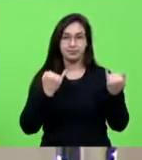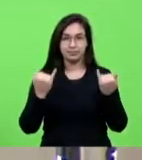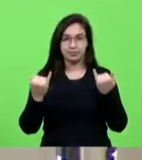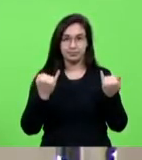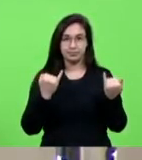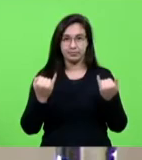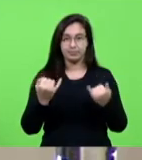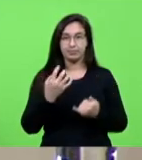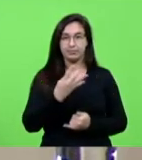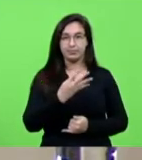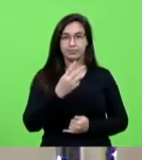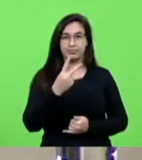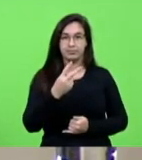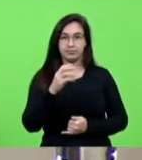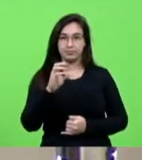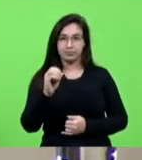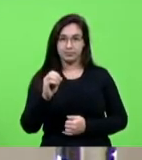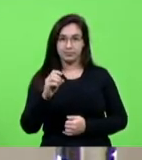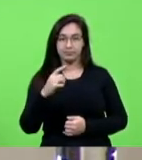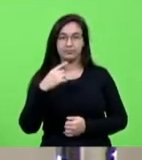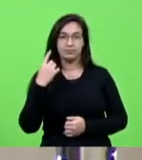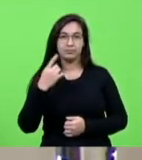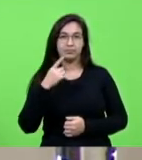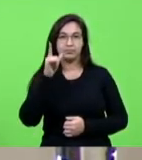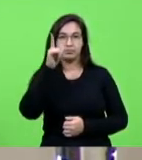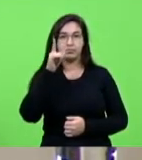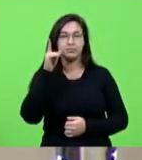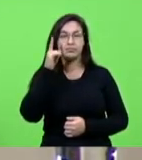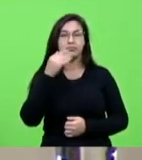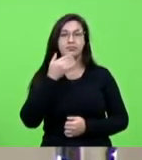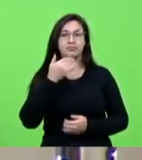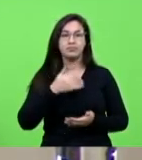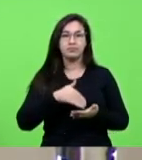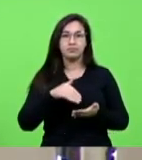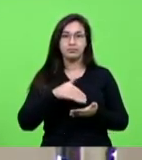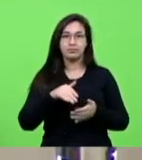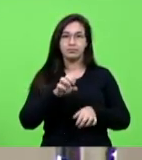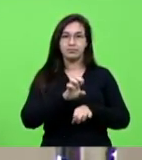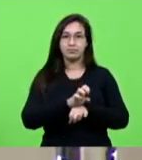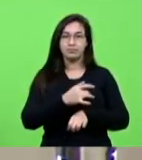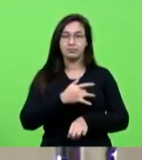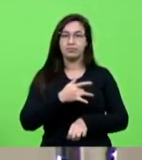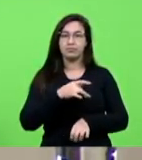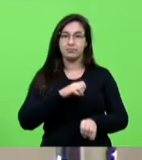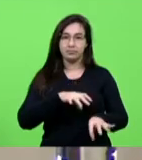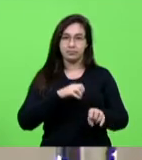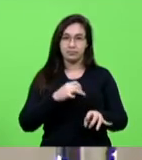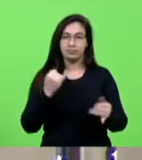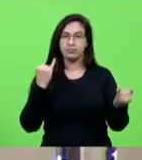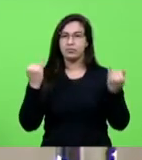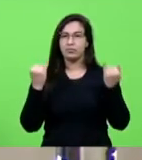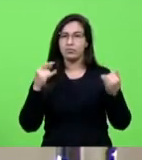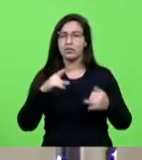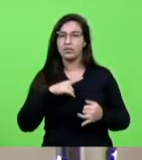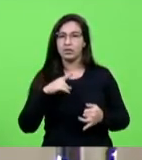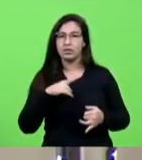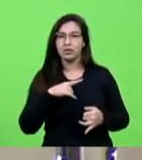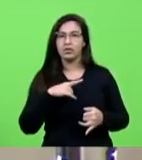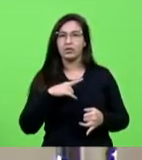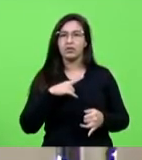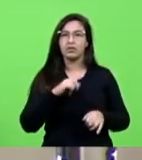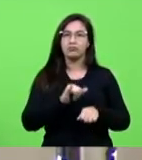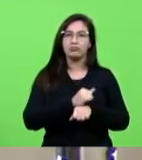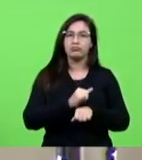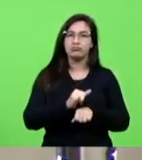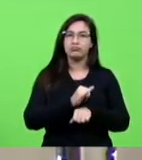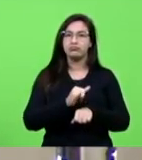Pedido de informação 420, autor deputado Laércio Schuster, solicitando ao secretário de Estado da Educação informações acerca da existência de medida a ser tomada visando